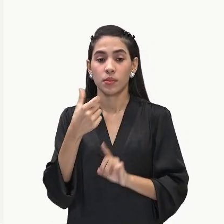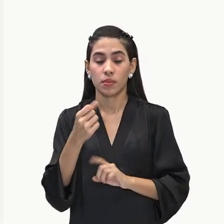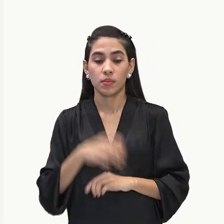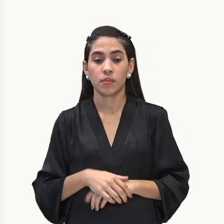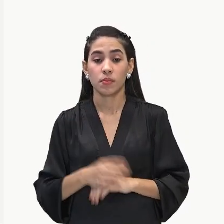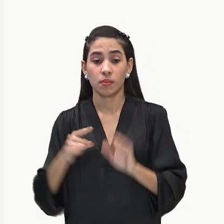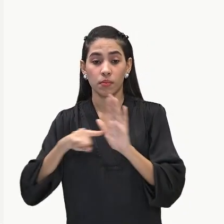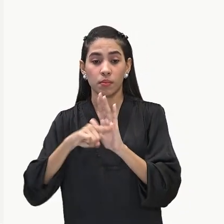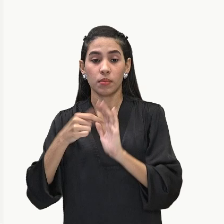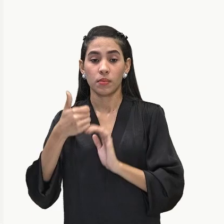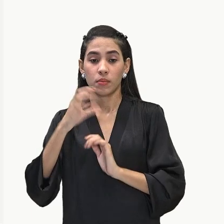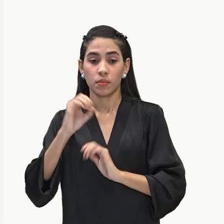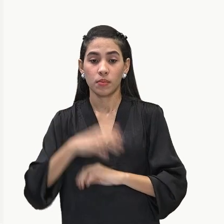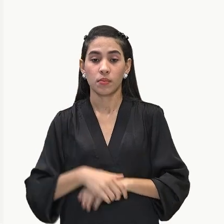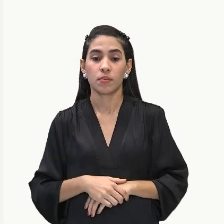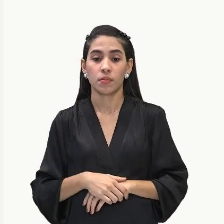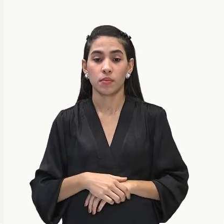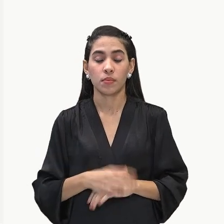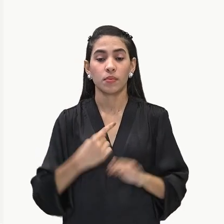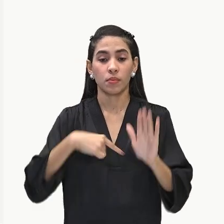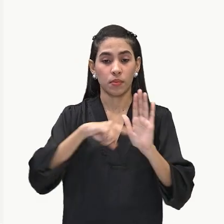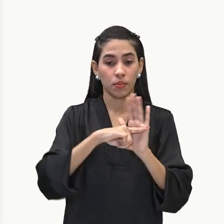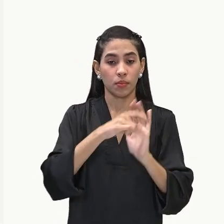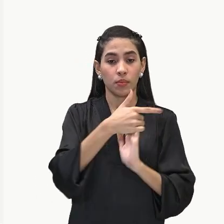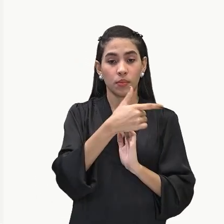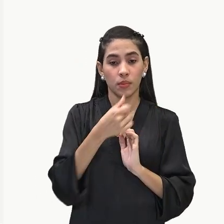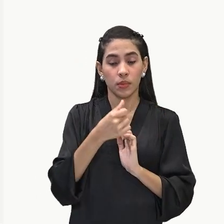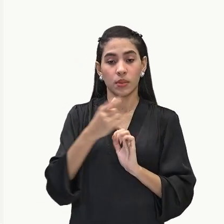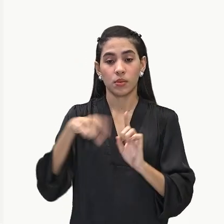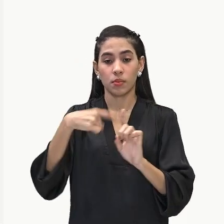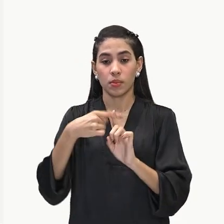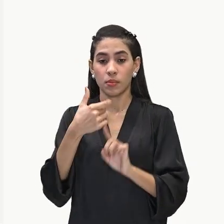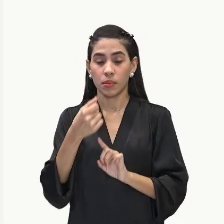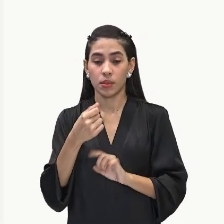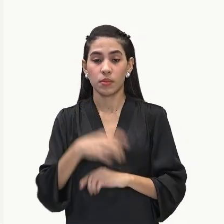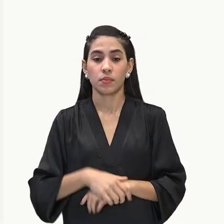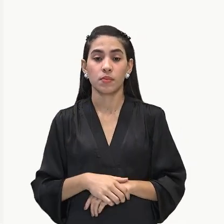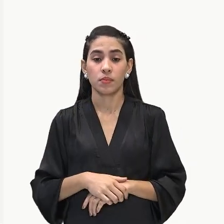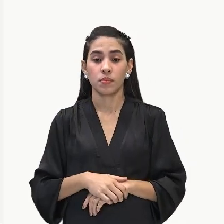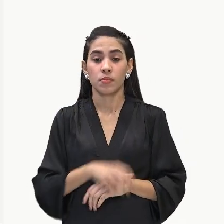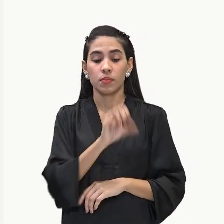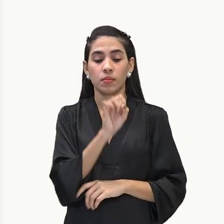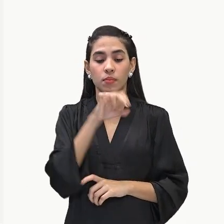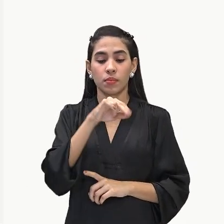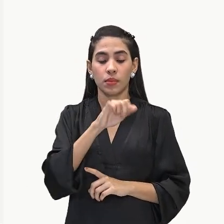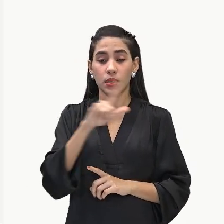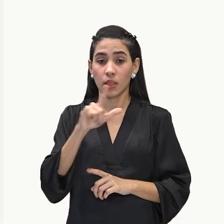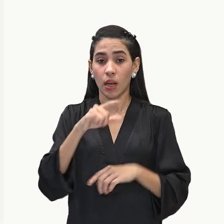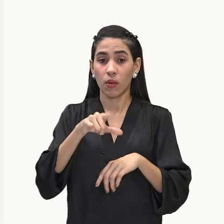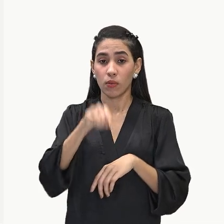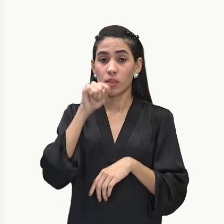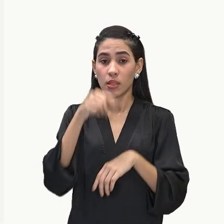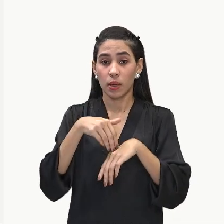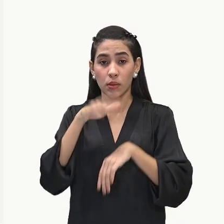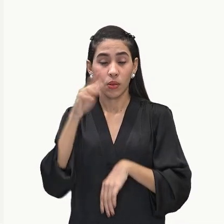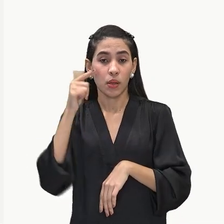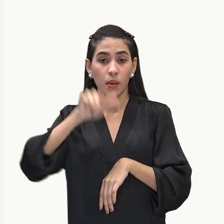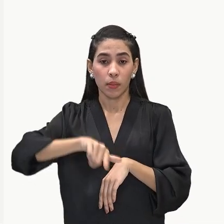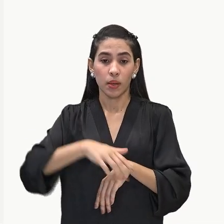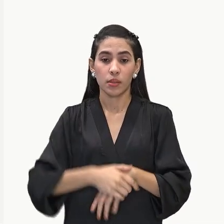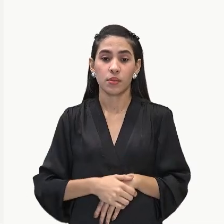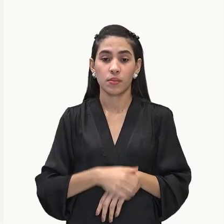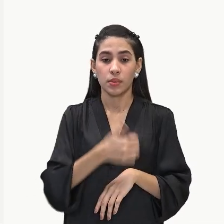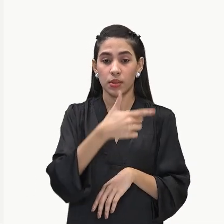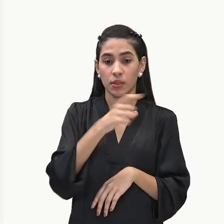menos 10. Menos 16 mais 6, repita o sinal aí do maior número, que no caso é o 16,